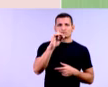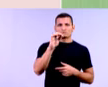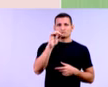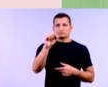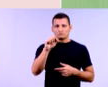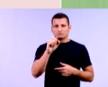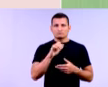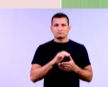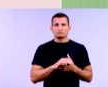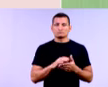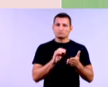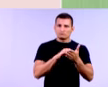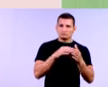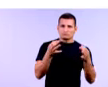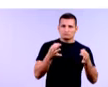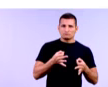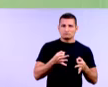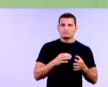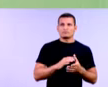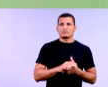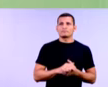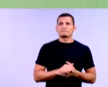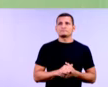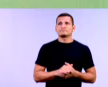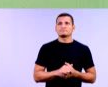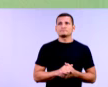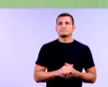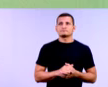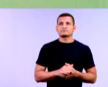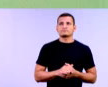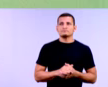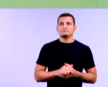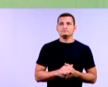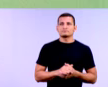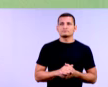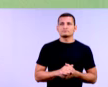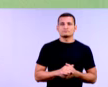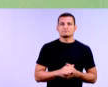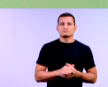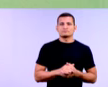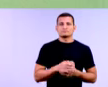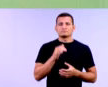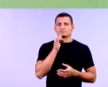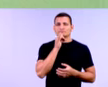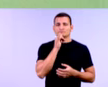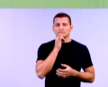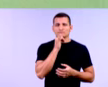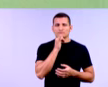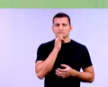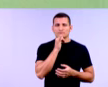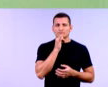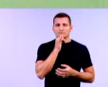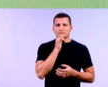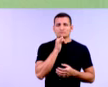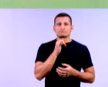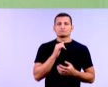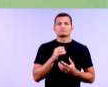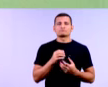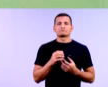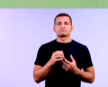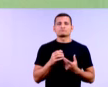colocar, certo? E aqui temos também, por exemplo, qual é para que serve um